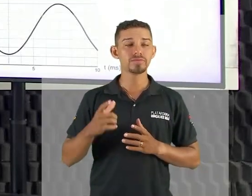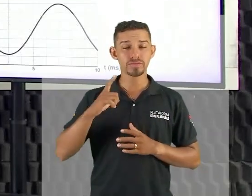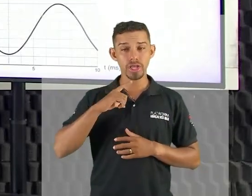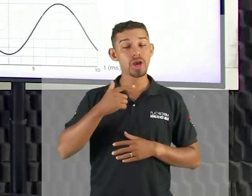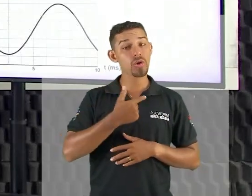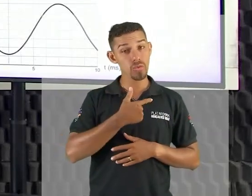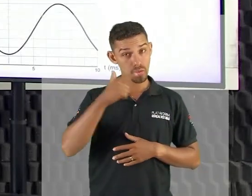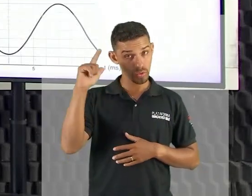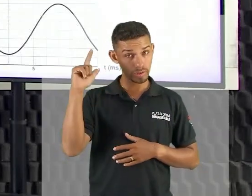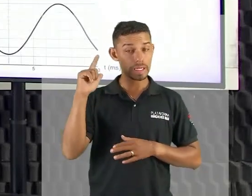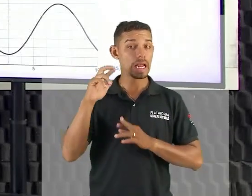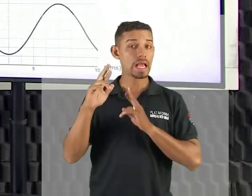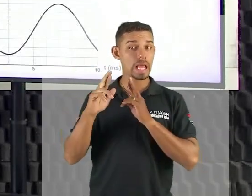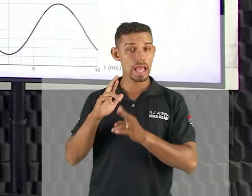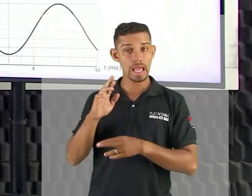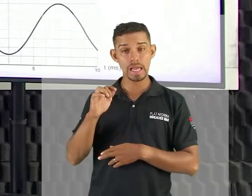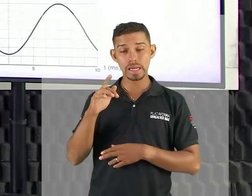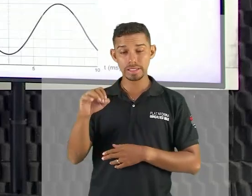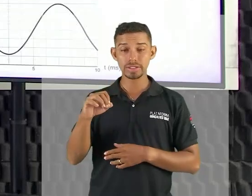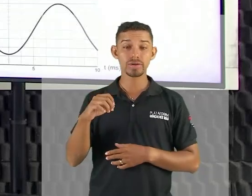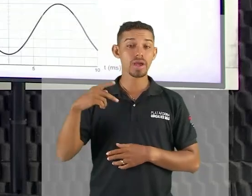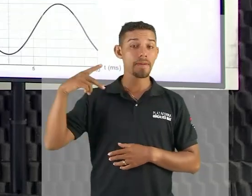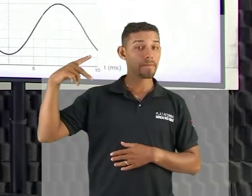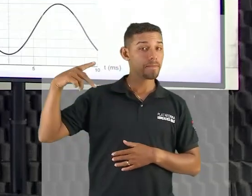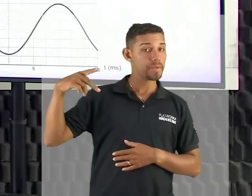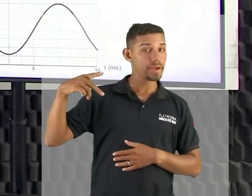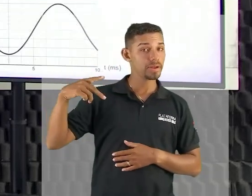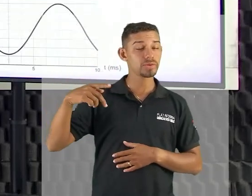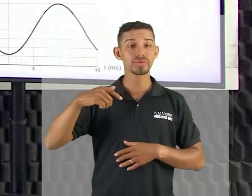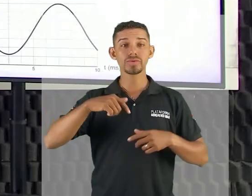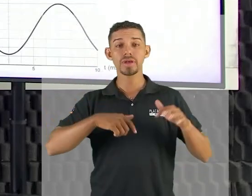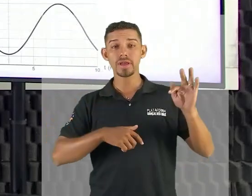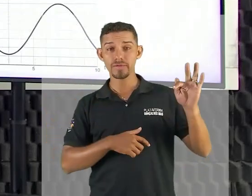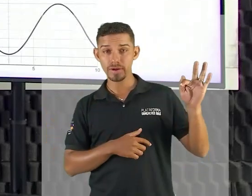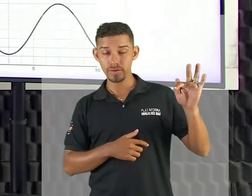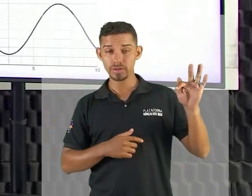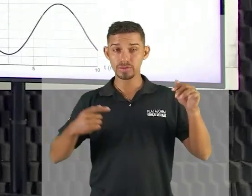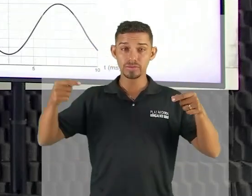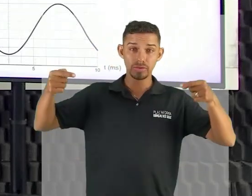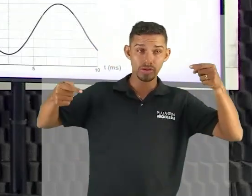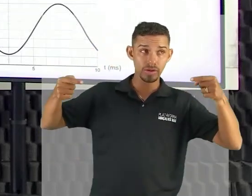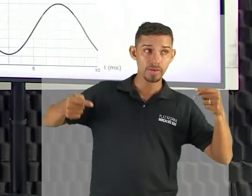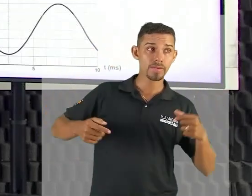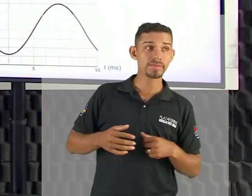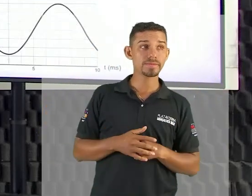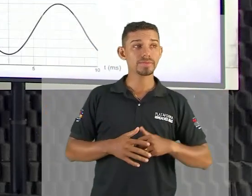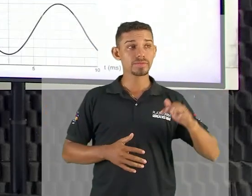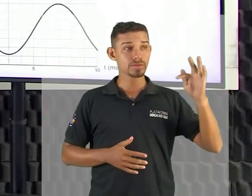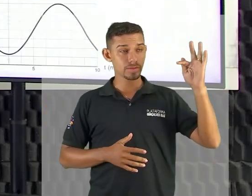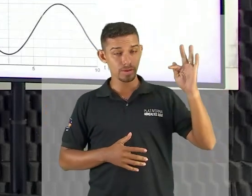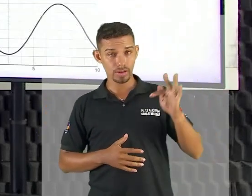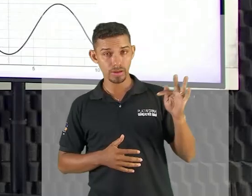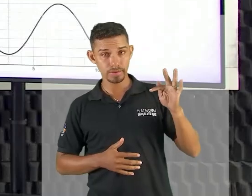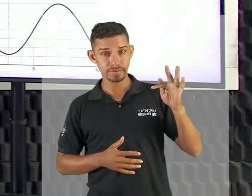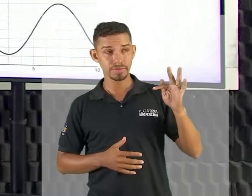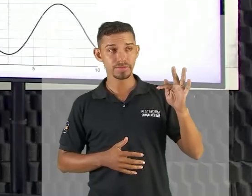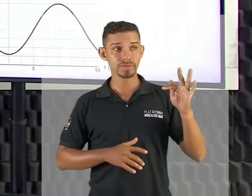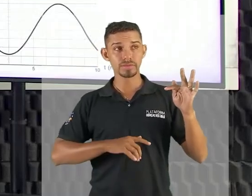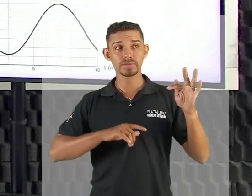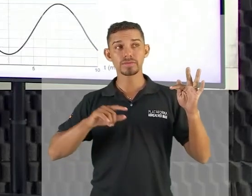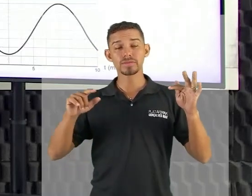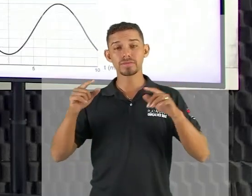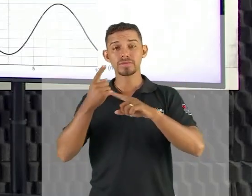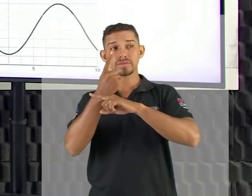relação que é entre período e frequência que um é o inverso do outro ó a frequência é o